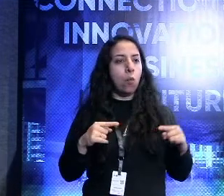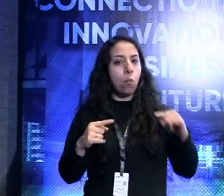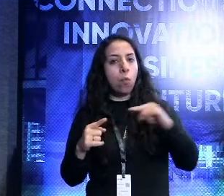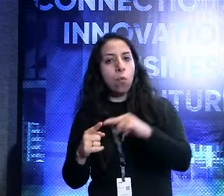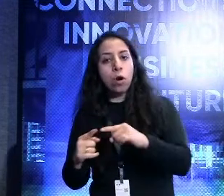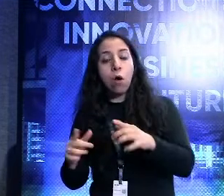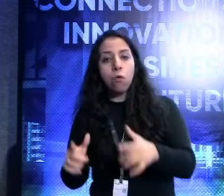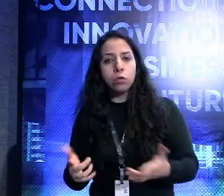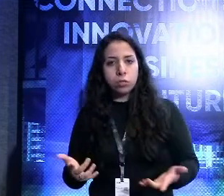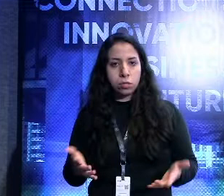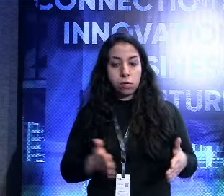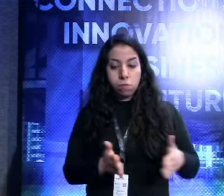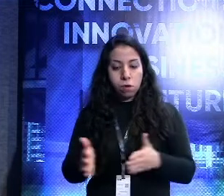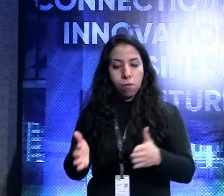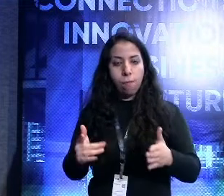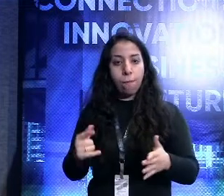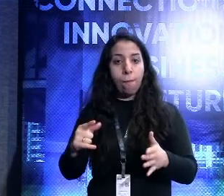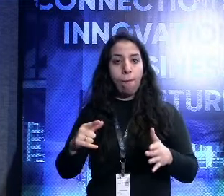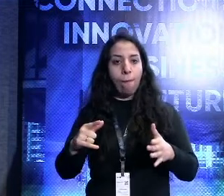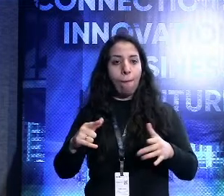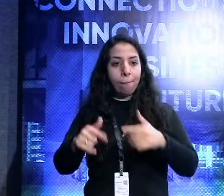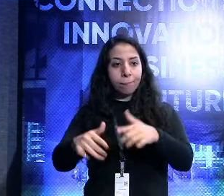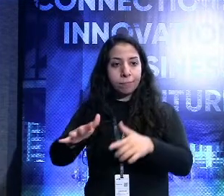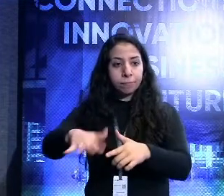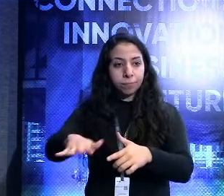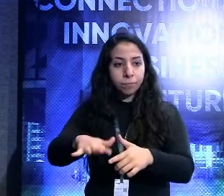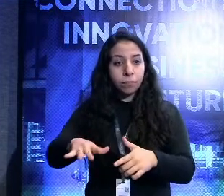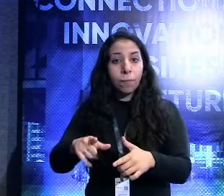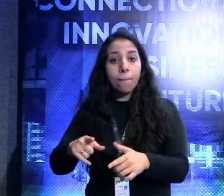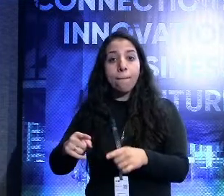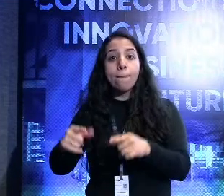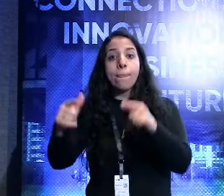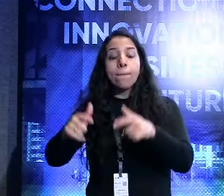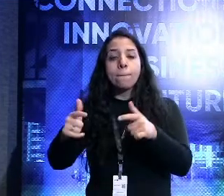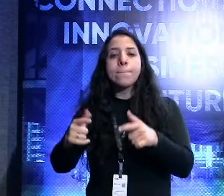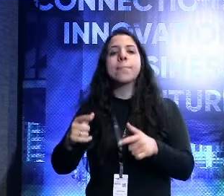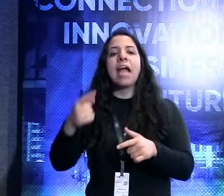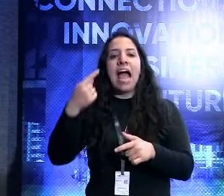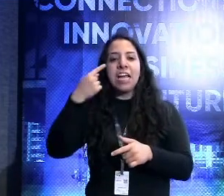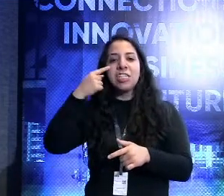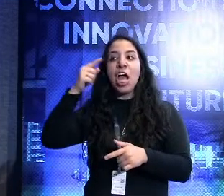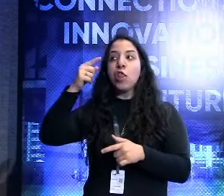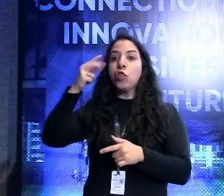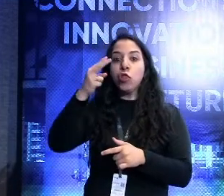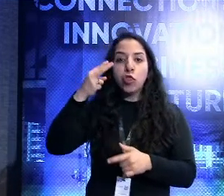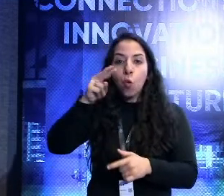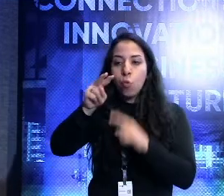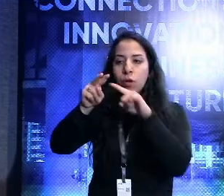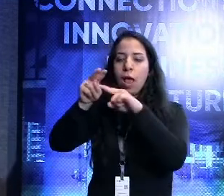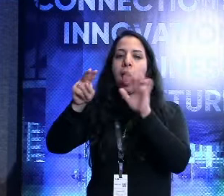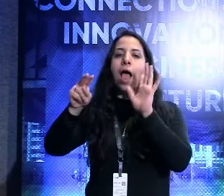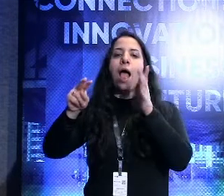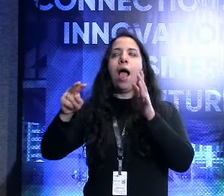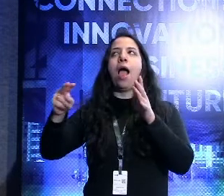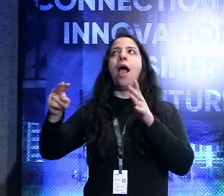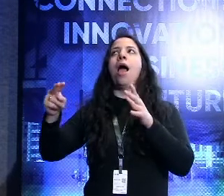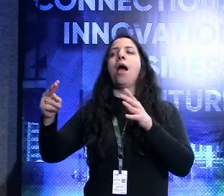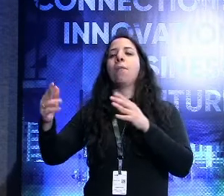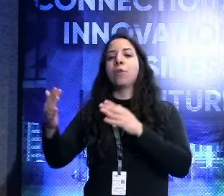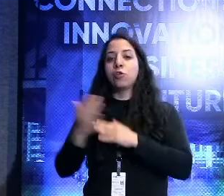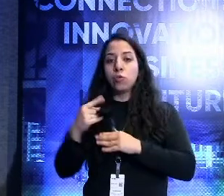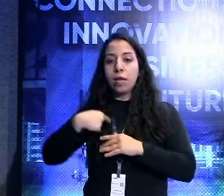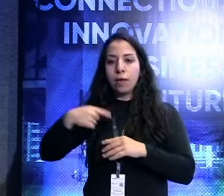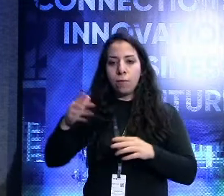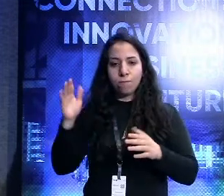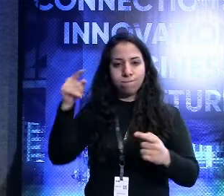estou inserido? Então, esse dia 2 ele nos ajuda a olhar em volta para saber o futuro que eu quero enquanto empresa. S-Gênesis